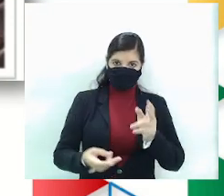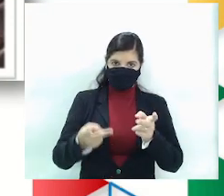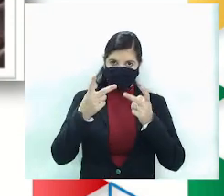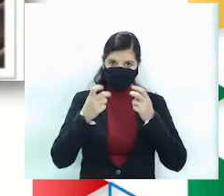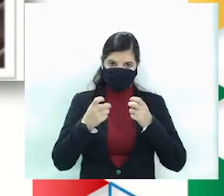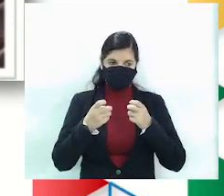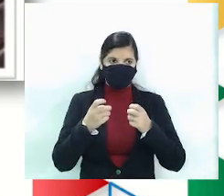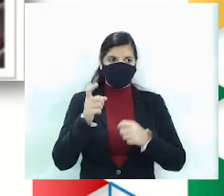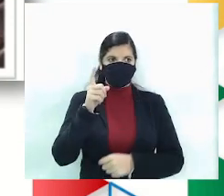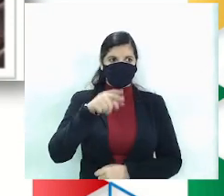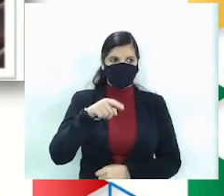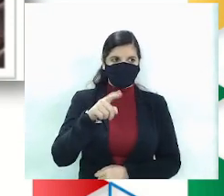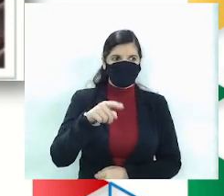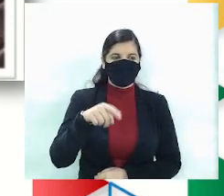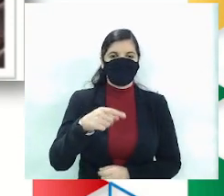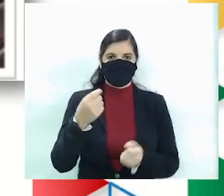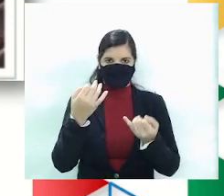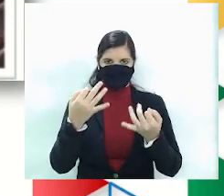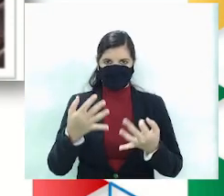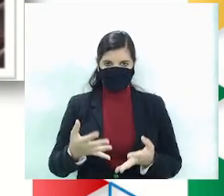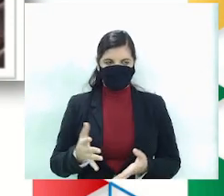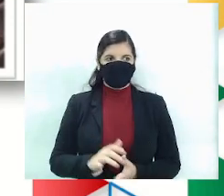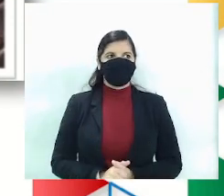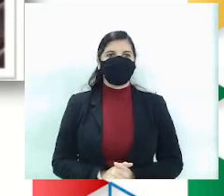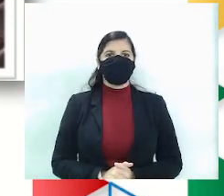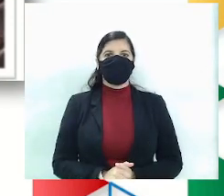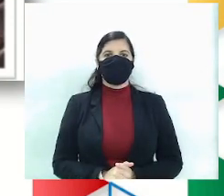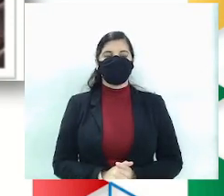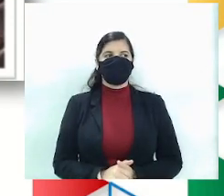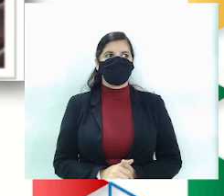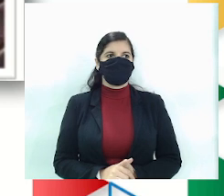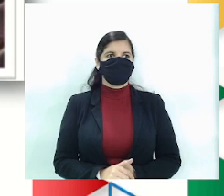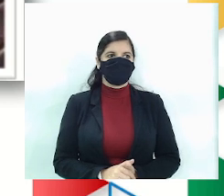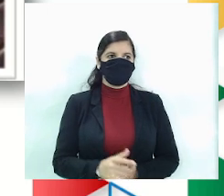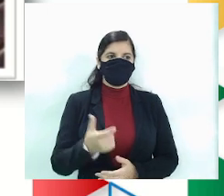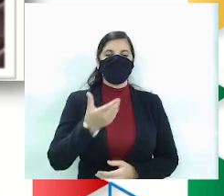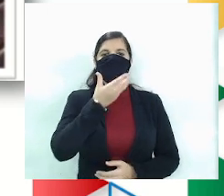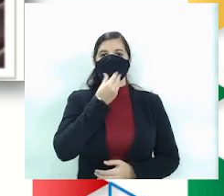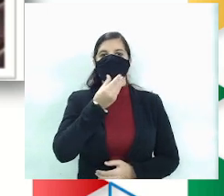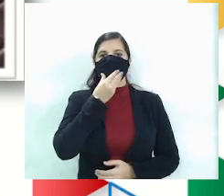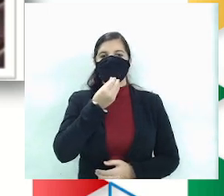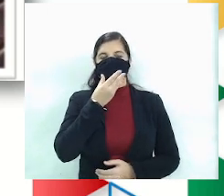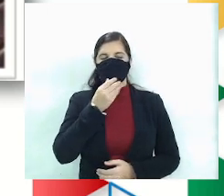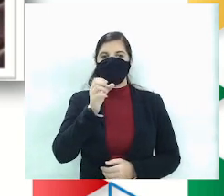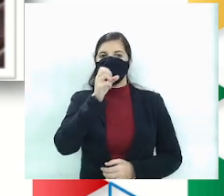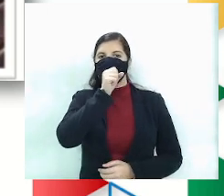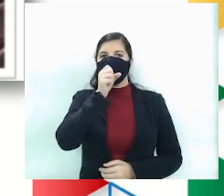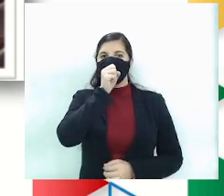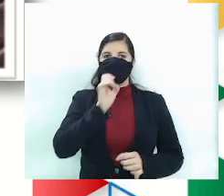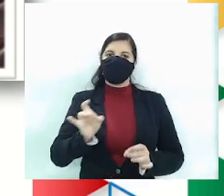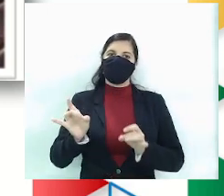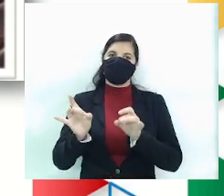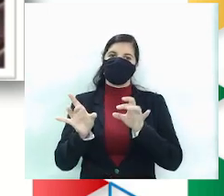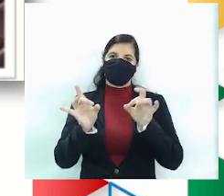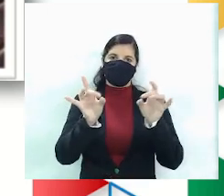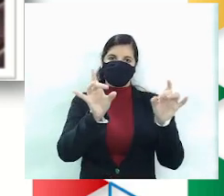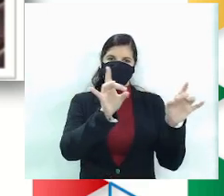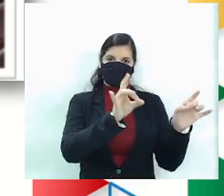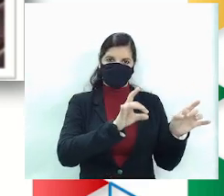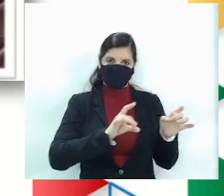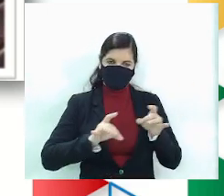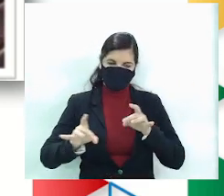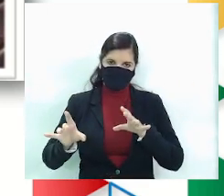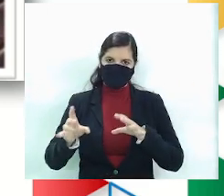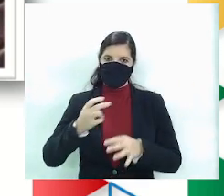tela, é um texto que diz assim, olha só. Texto 1. Um menino vendendo laranjas num cruzamento